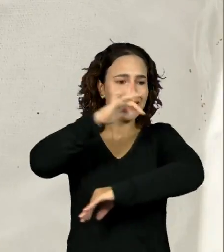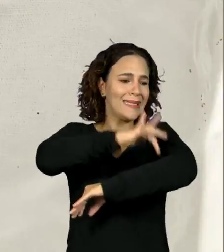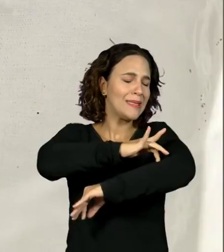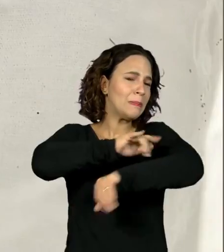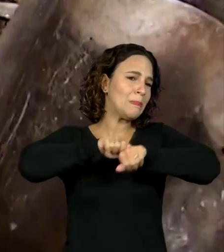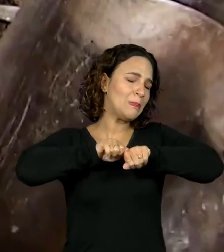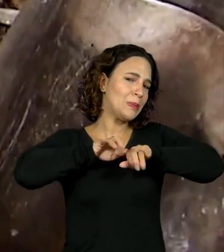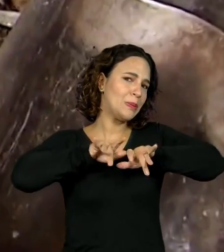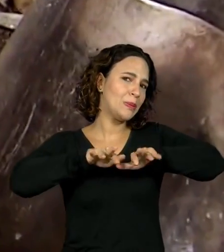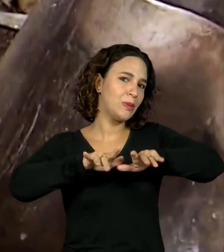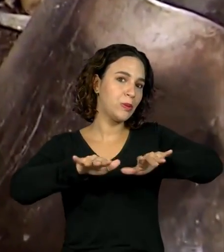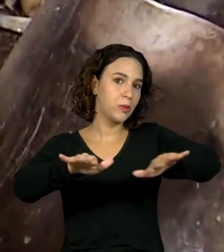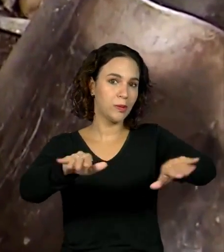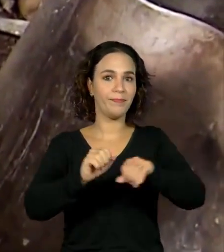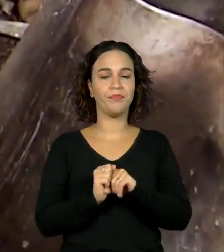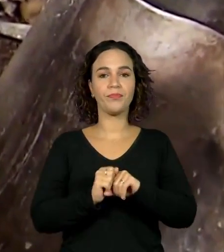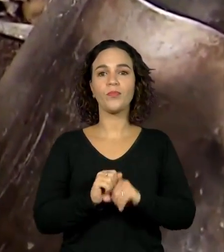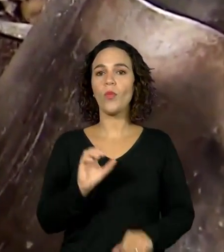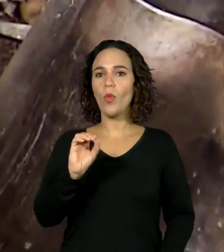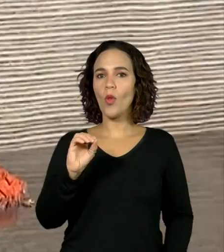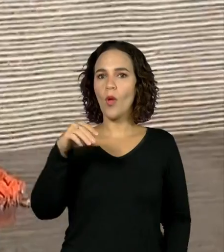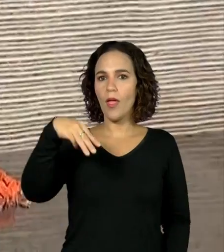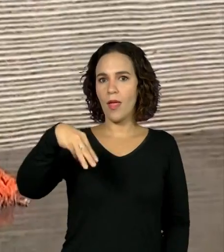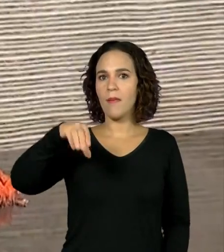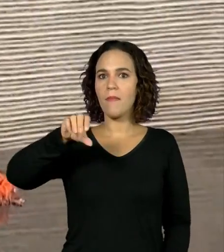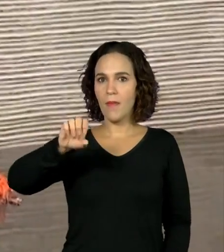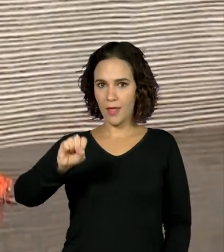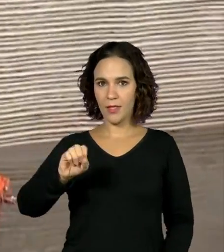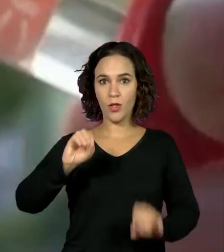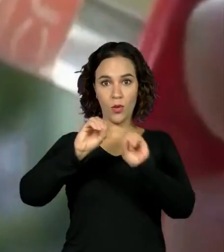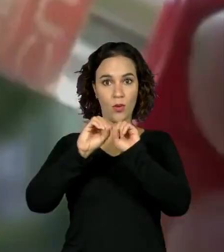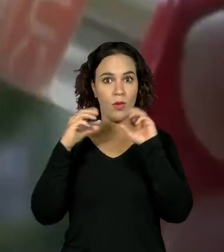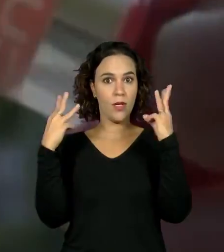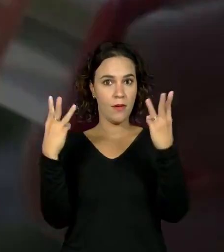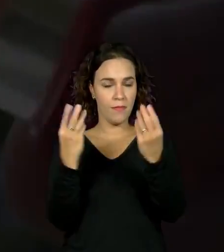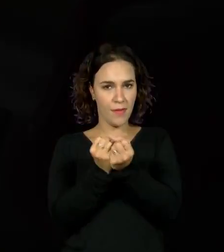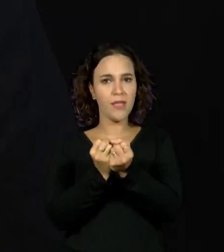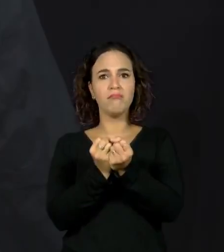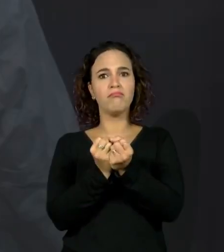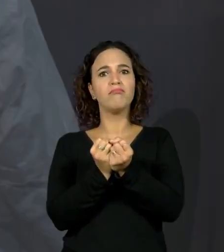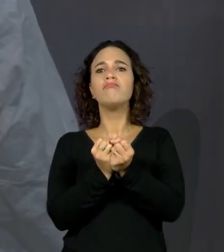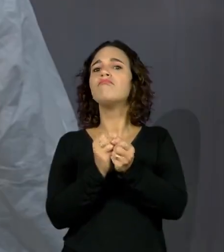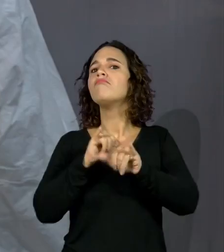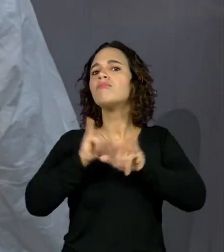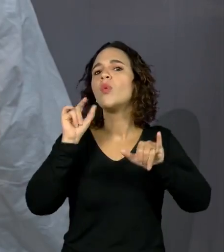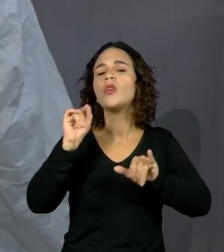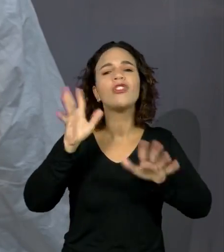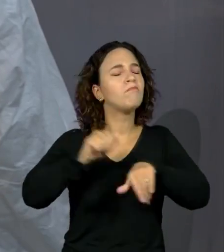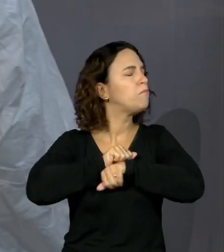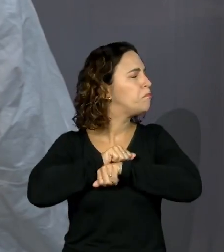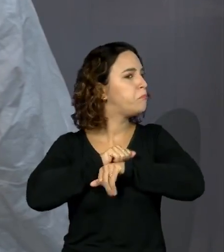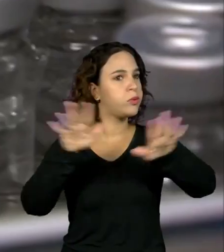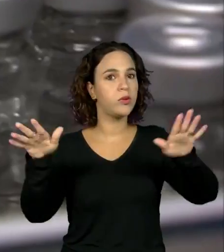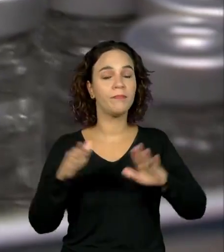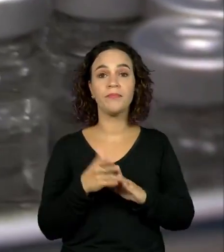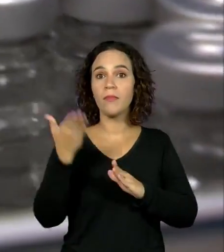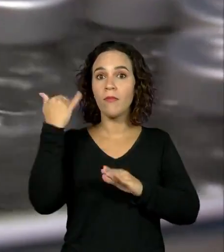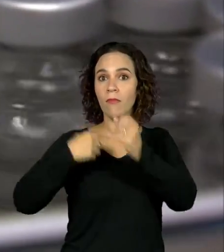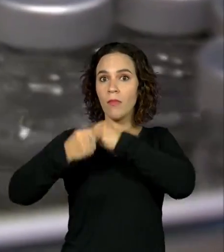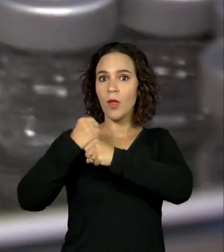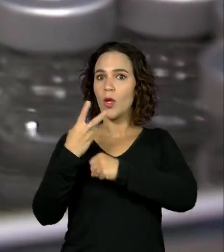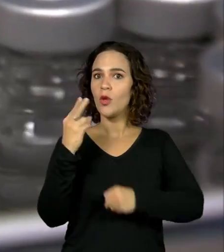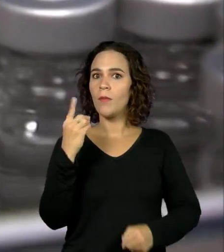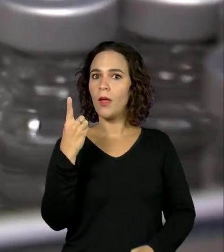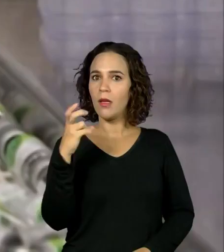doença. Para a Organização Mundial da Saúde, essa já é uma epidemia. Desde 2015, o Brasil possui vacina